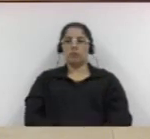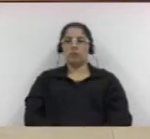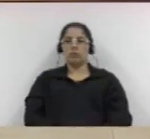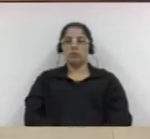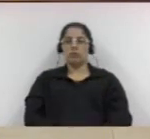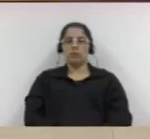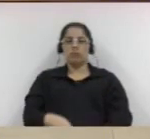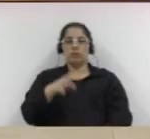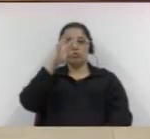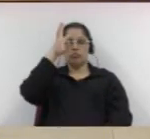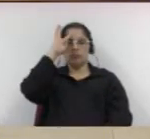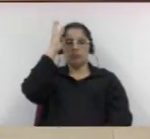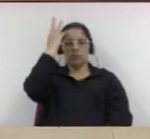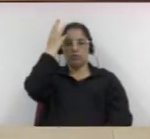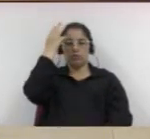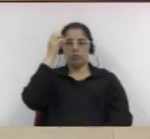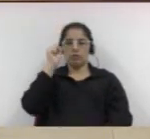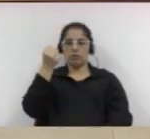Requerimento